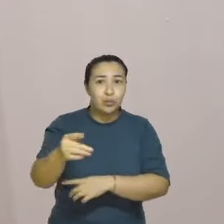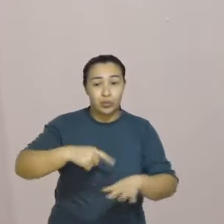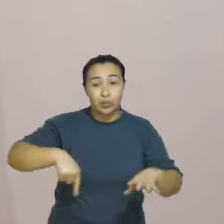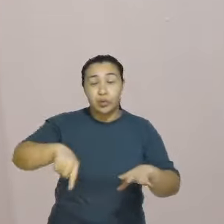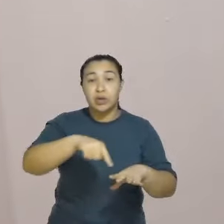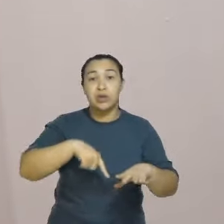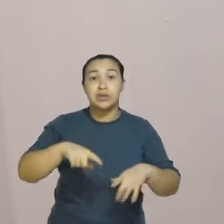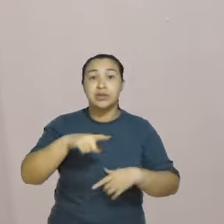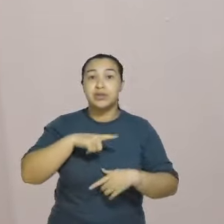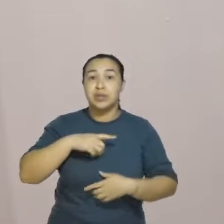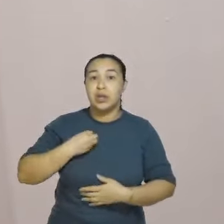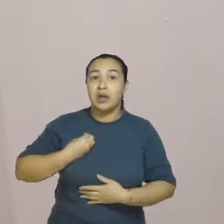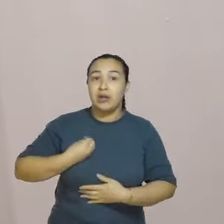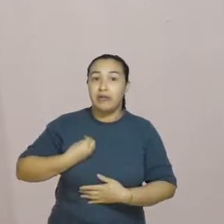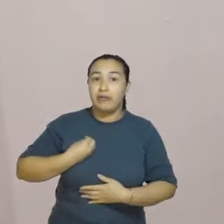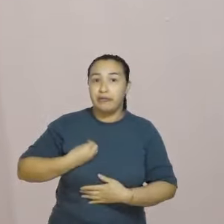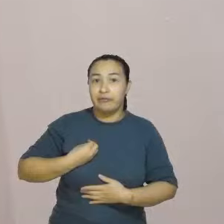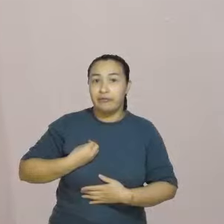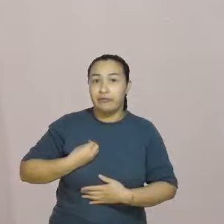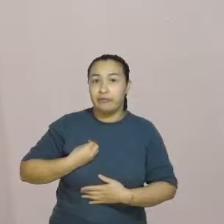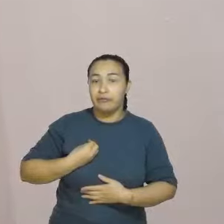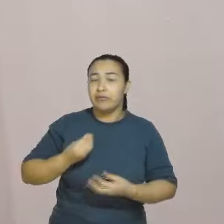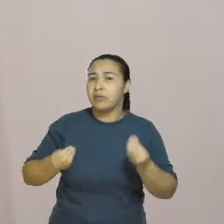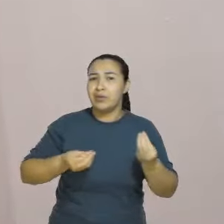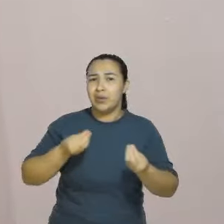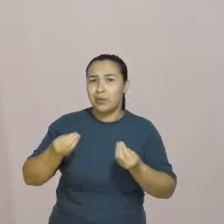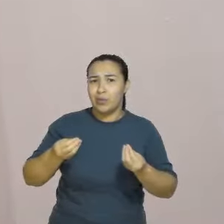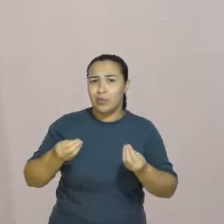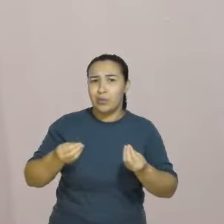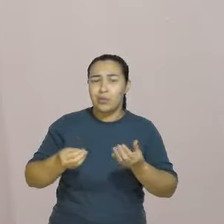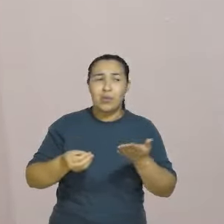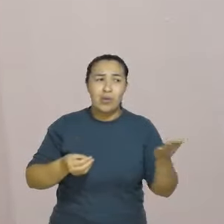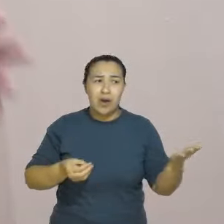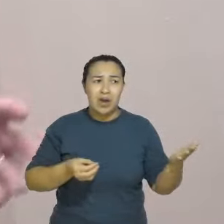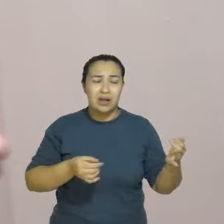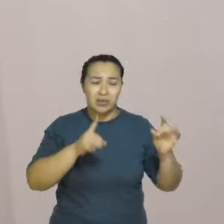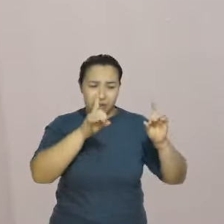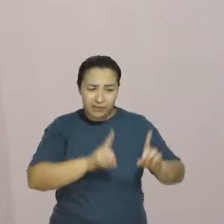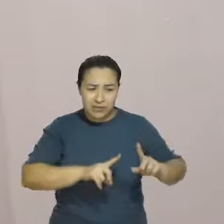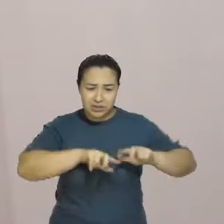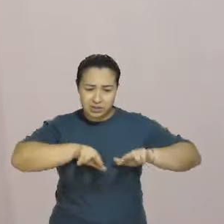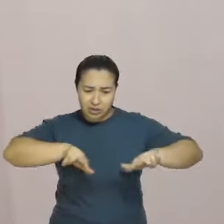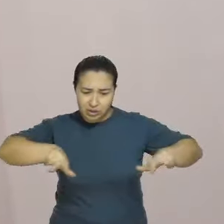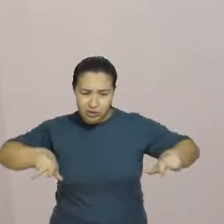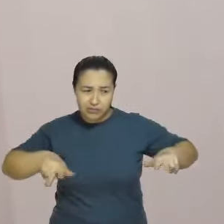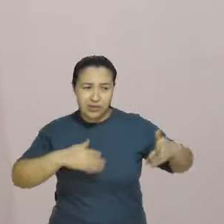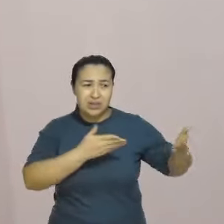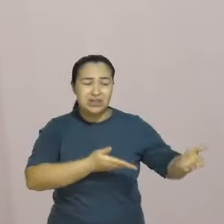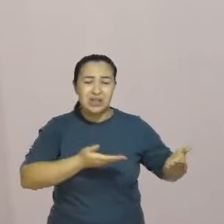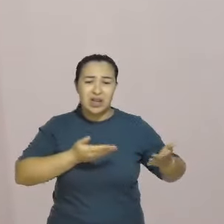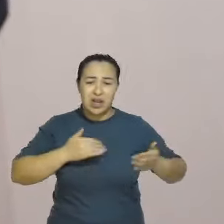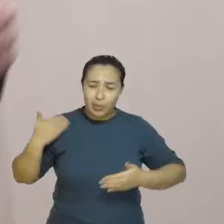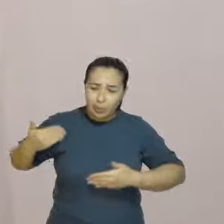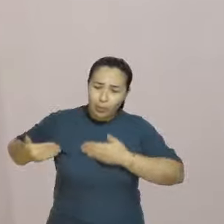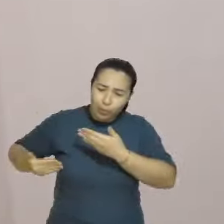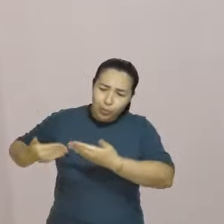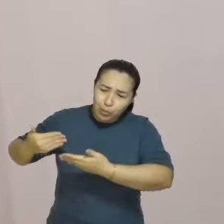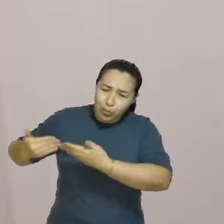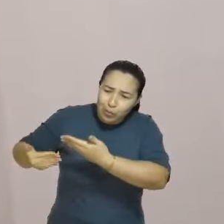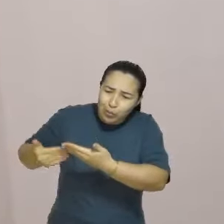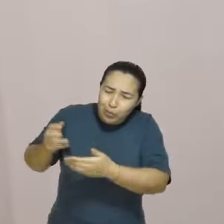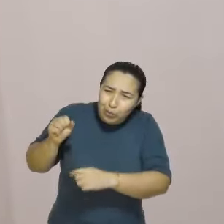viver e não estamos preparados para as pessoas com deficiências ao ficarem envelhecidas, ao